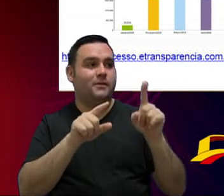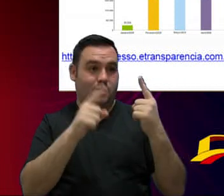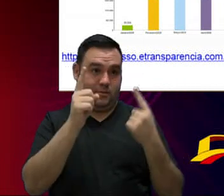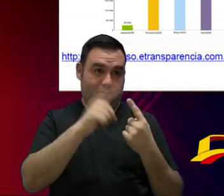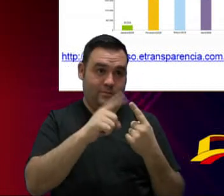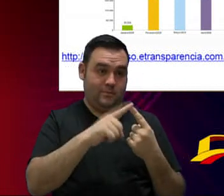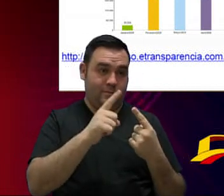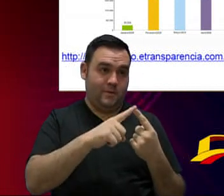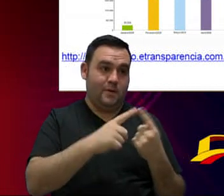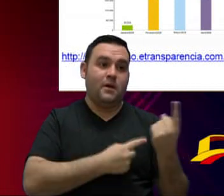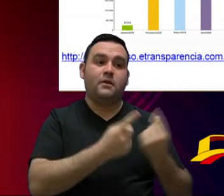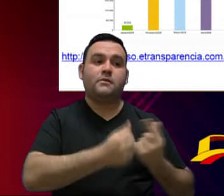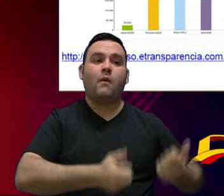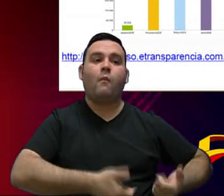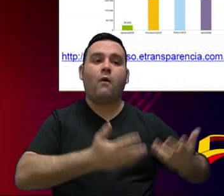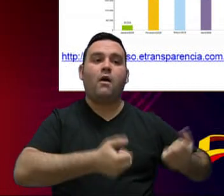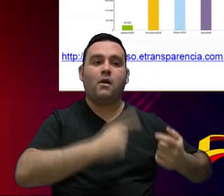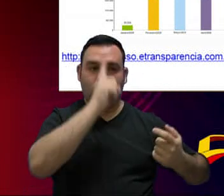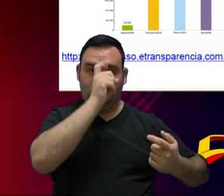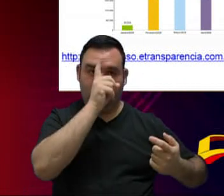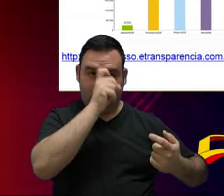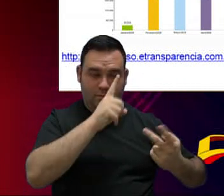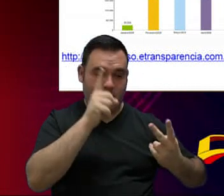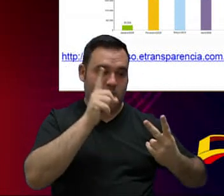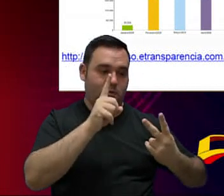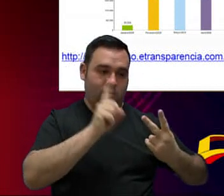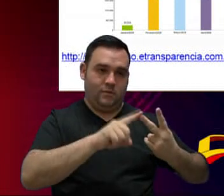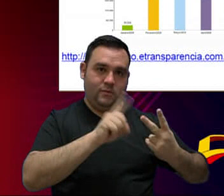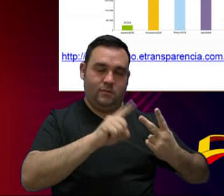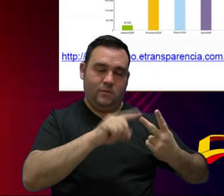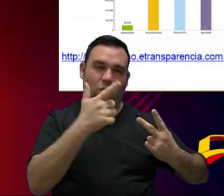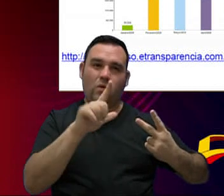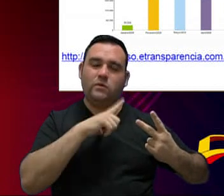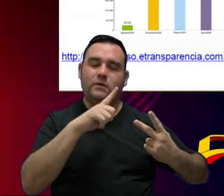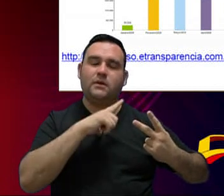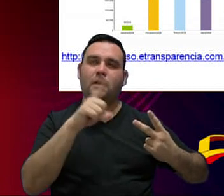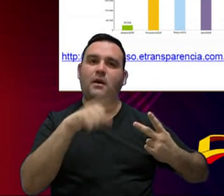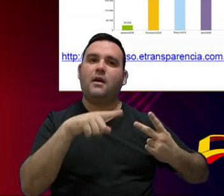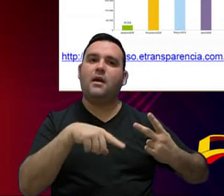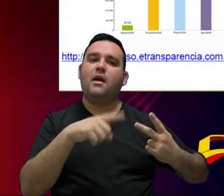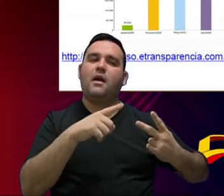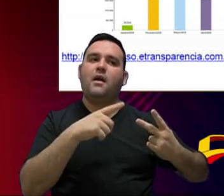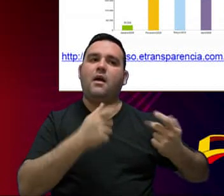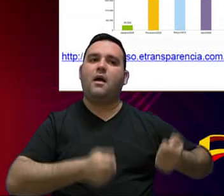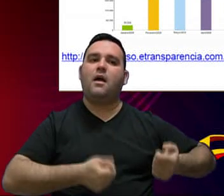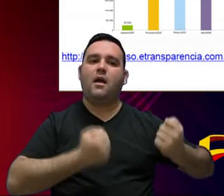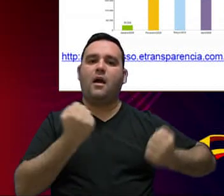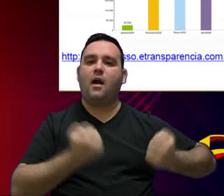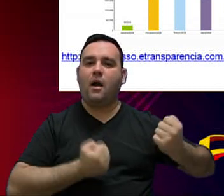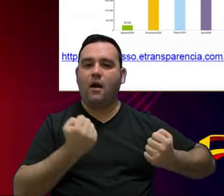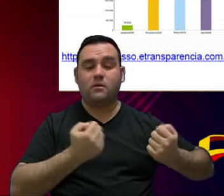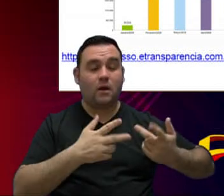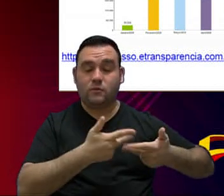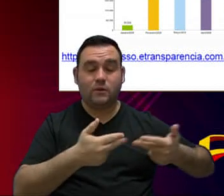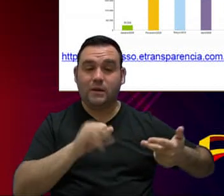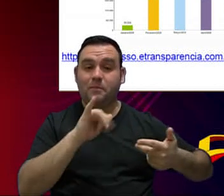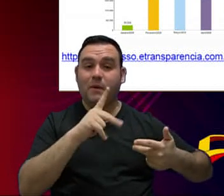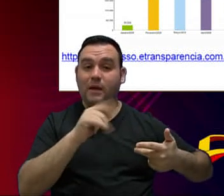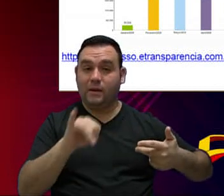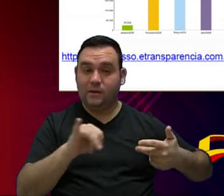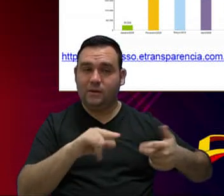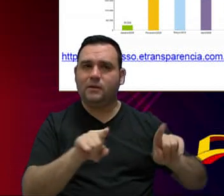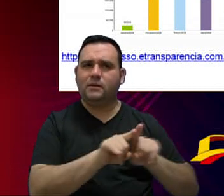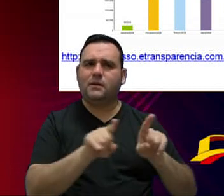direcionando para o gasto com um hospital de campanha outro direcionando para gastos com equipamentos de pi e